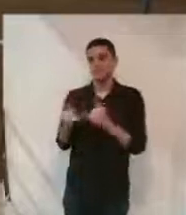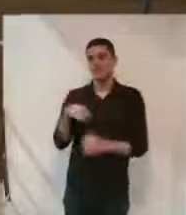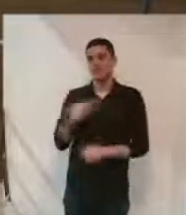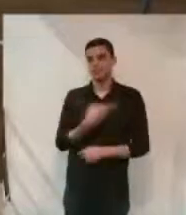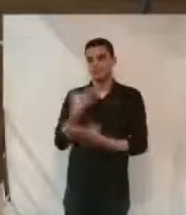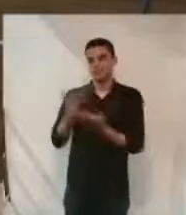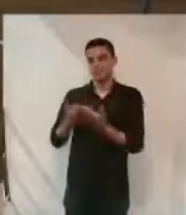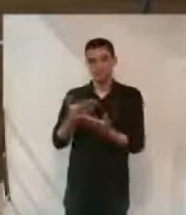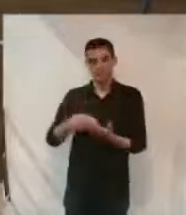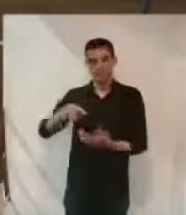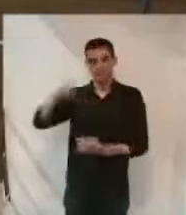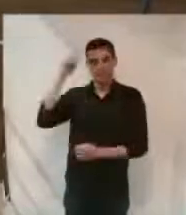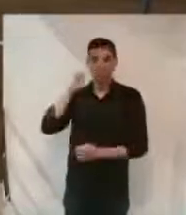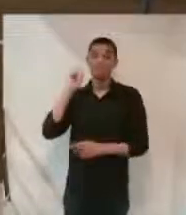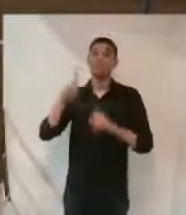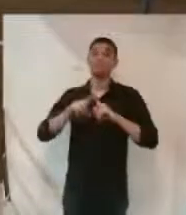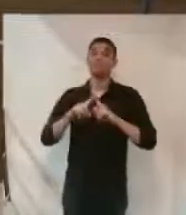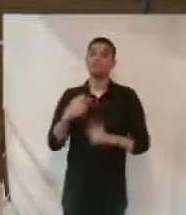por ele.